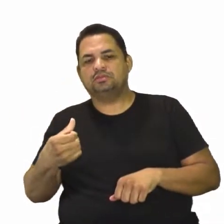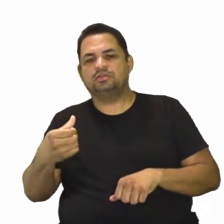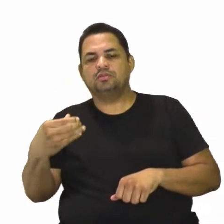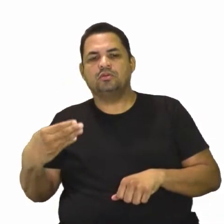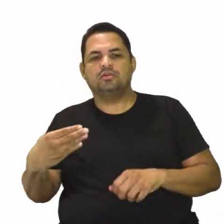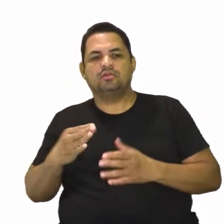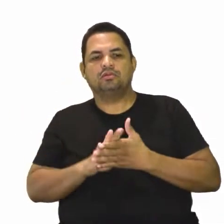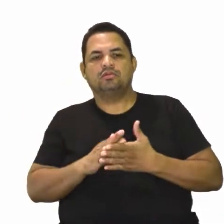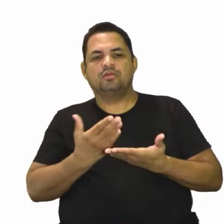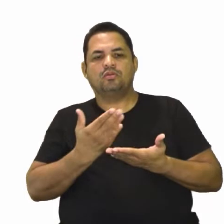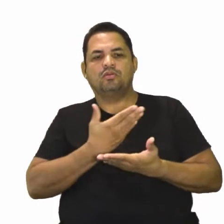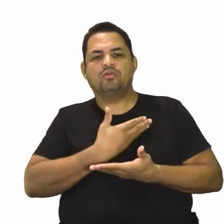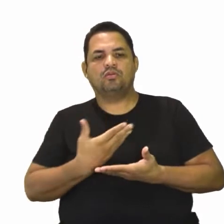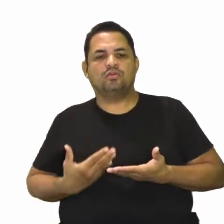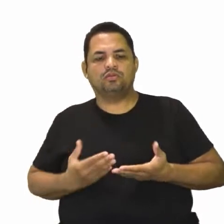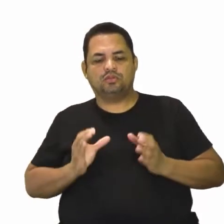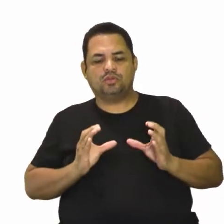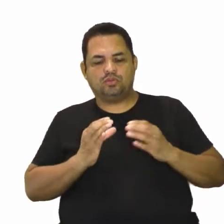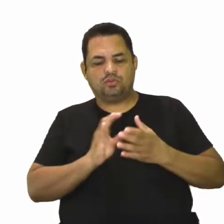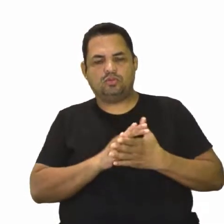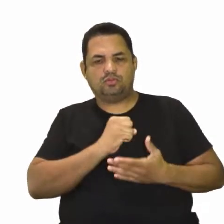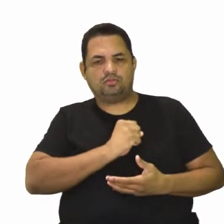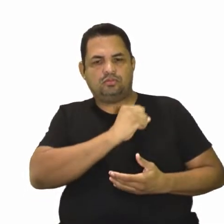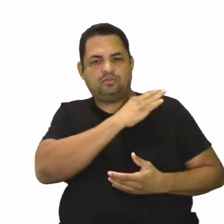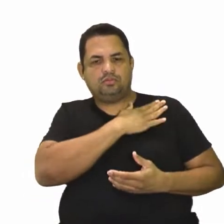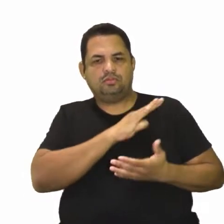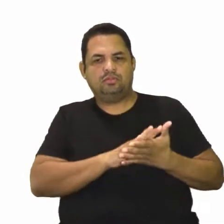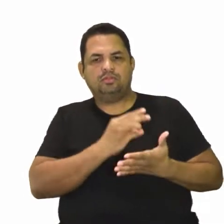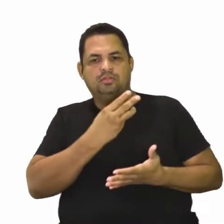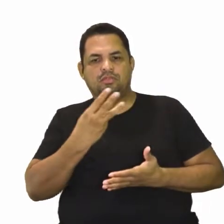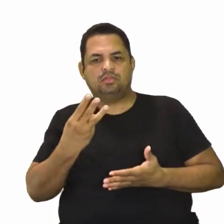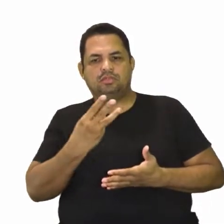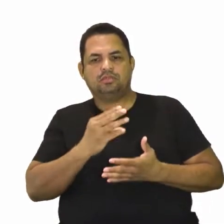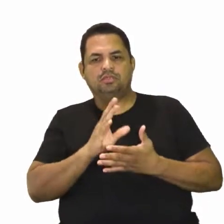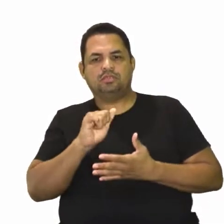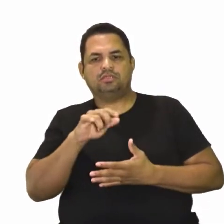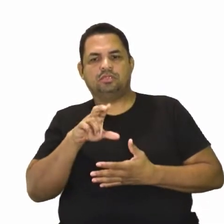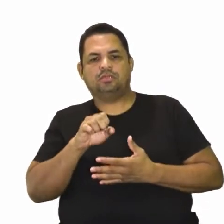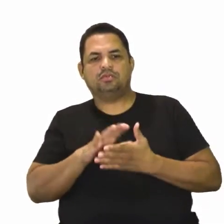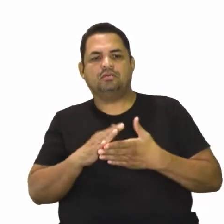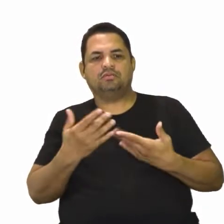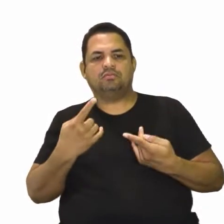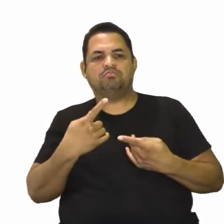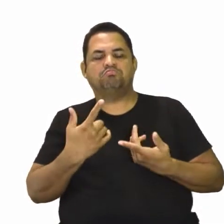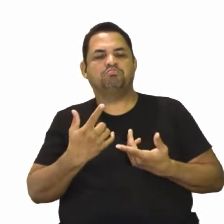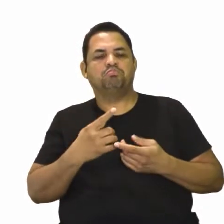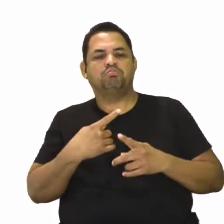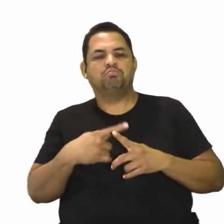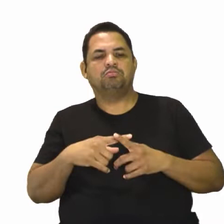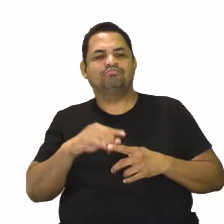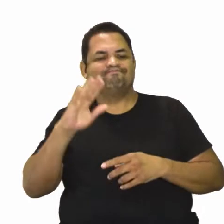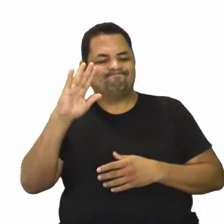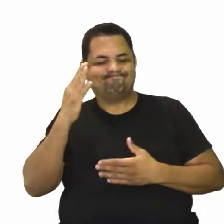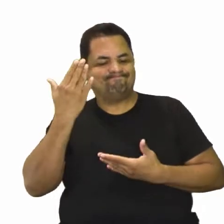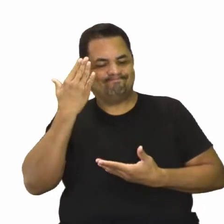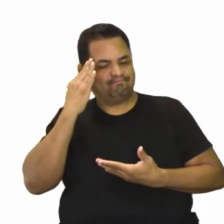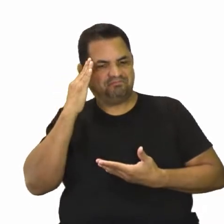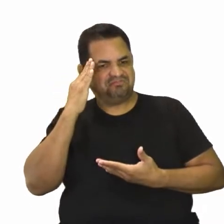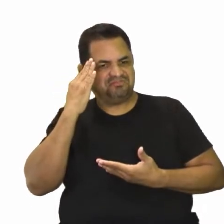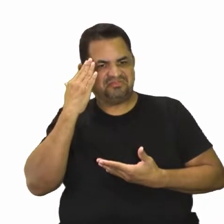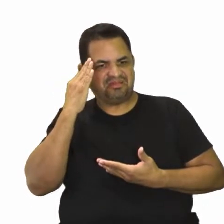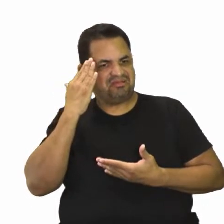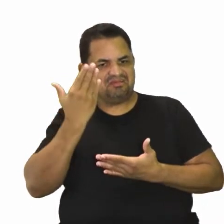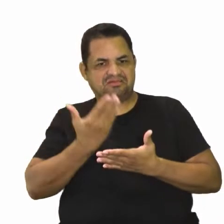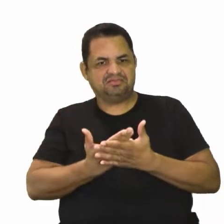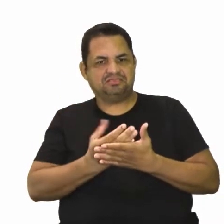O governo foi exercido por uma junta militar de 3 armas, devido à desconfiança